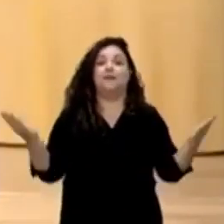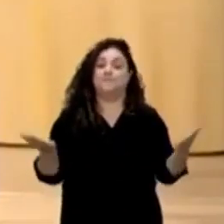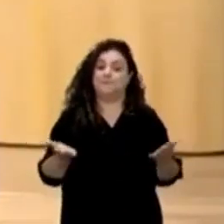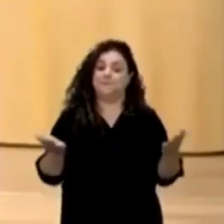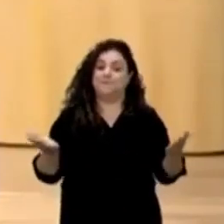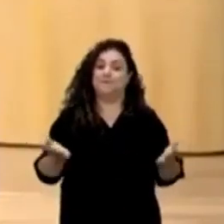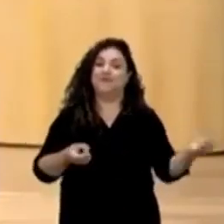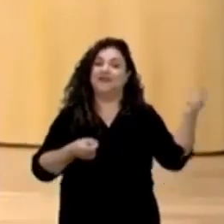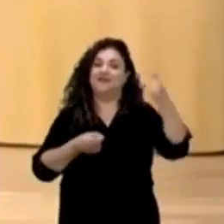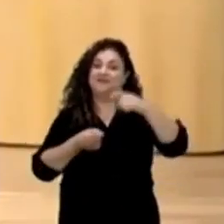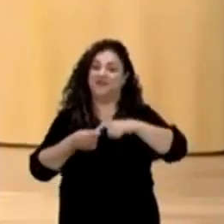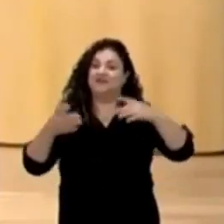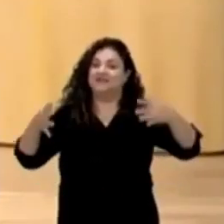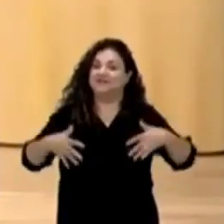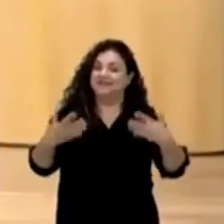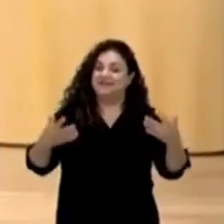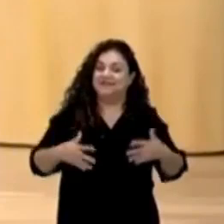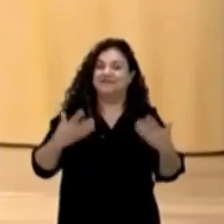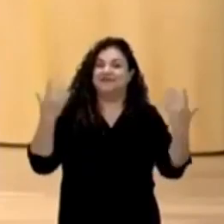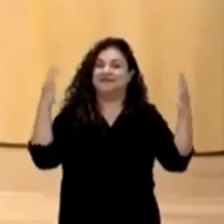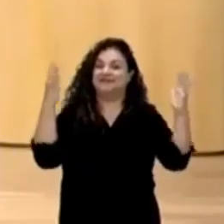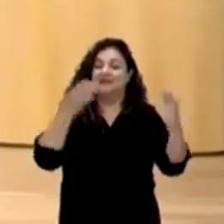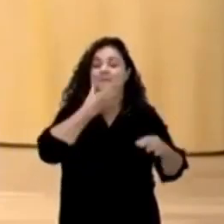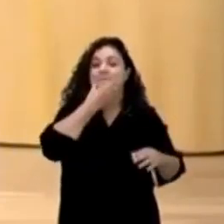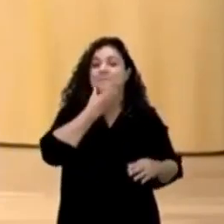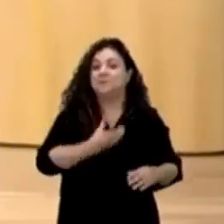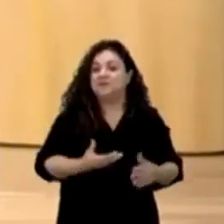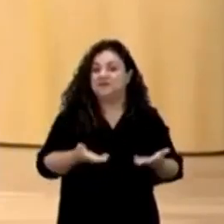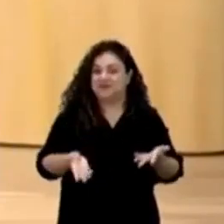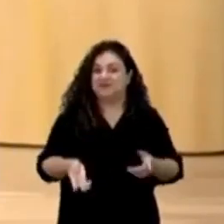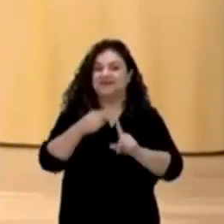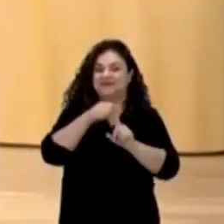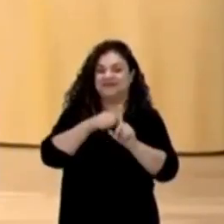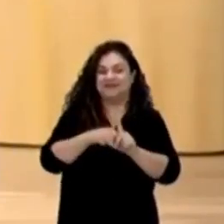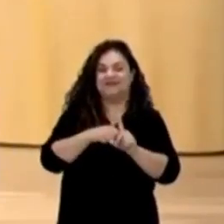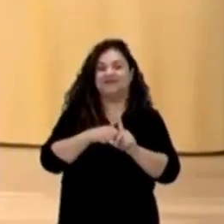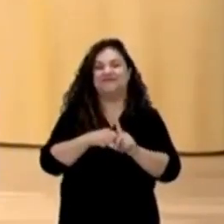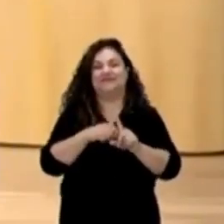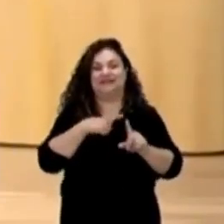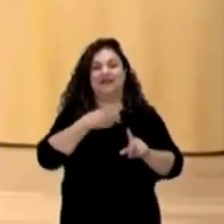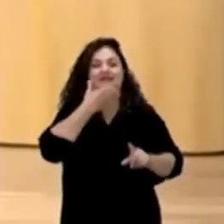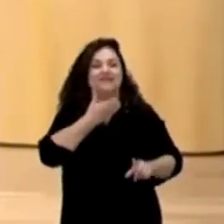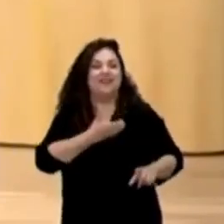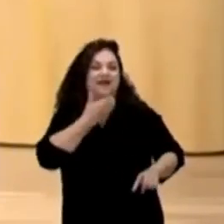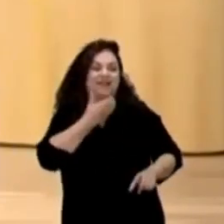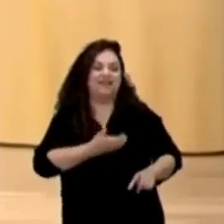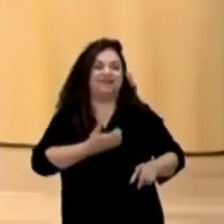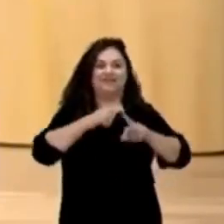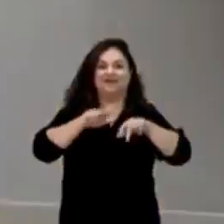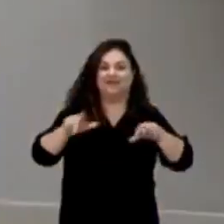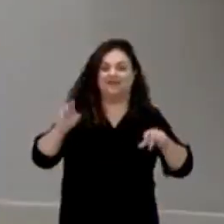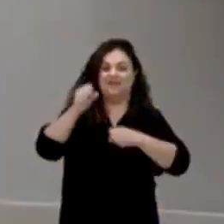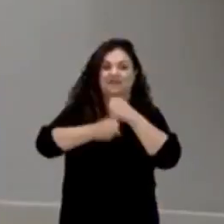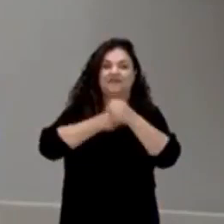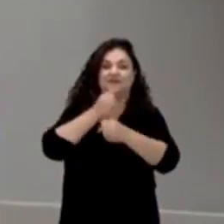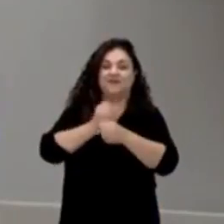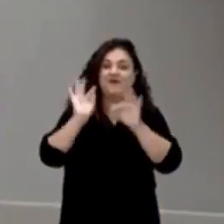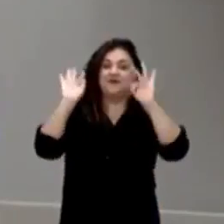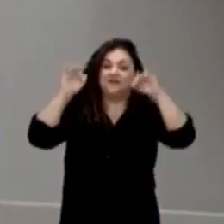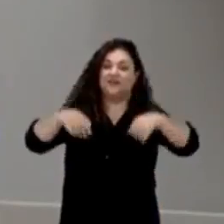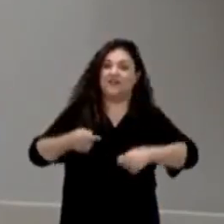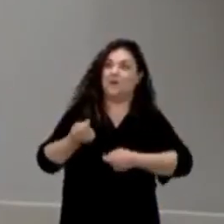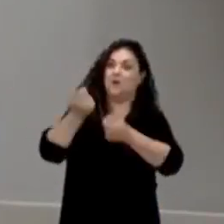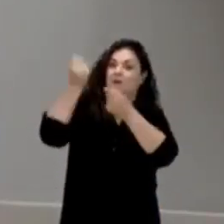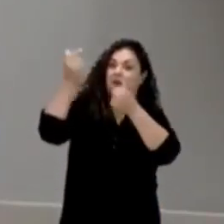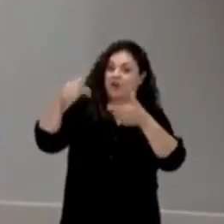ao clima bem de dezembro, né, de meio natalino, assim, né, de final de ano novo chegando,